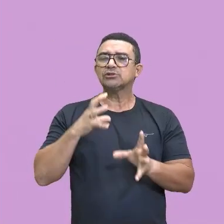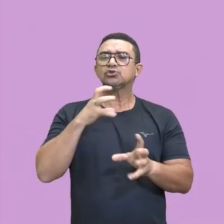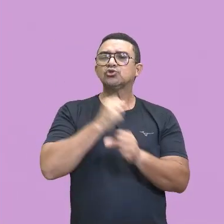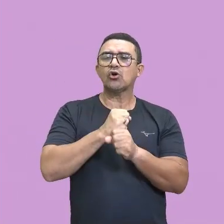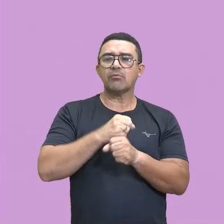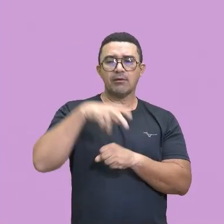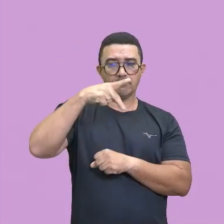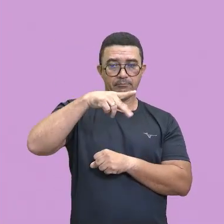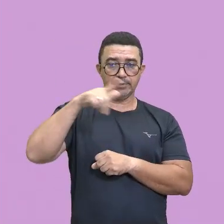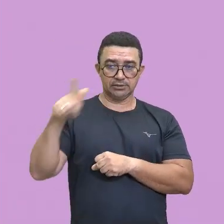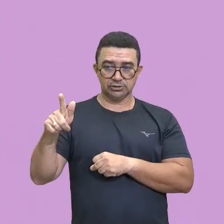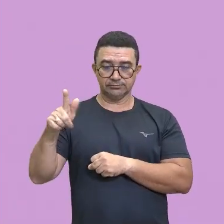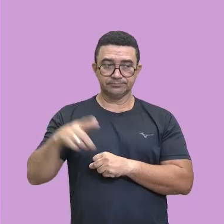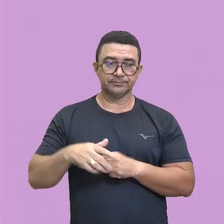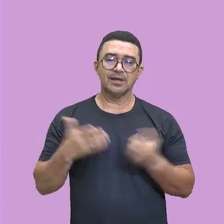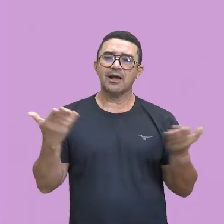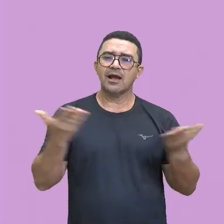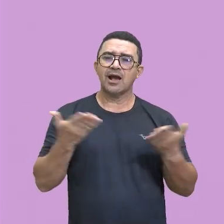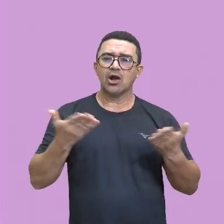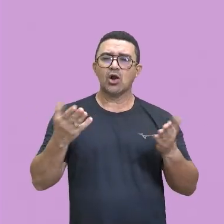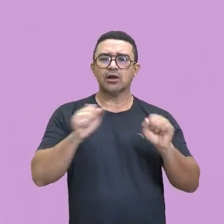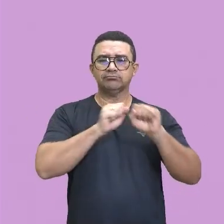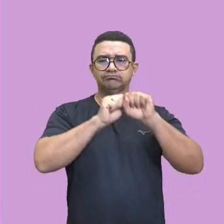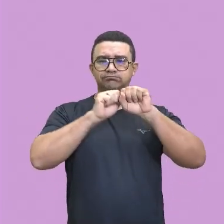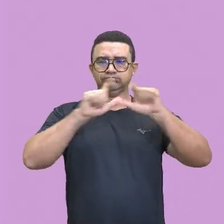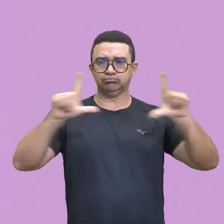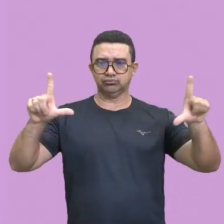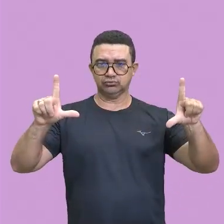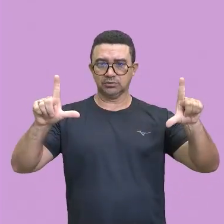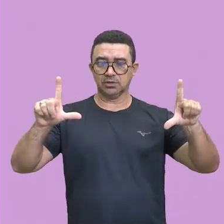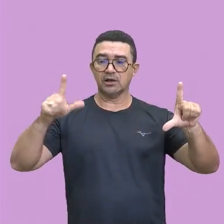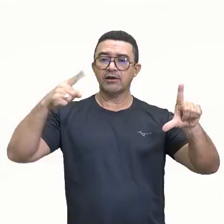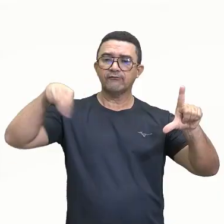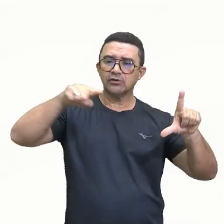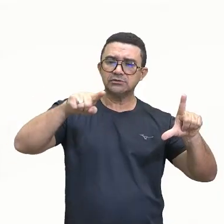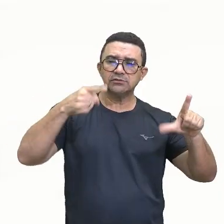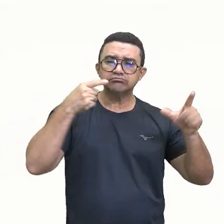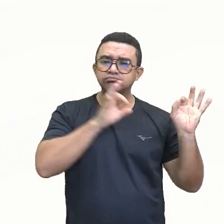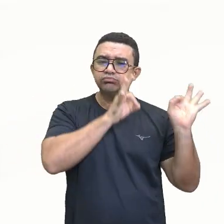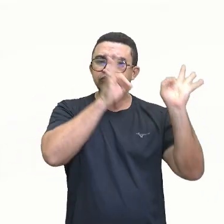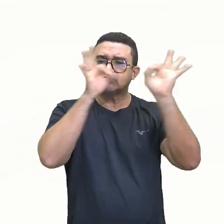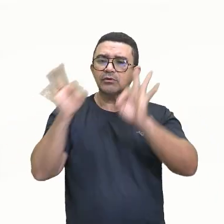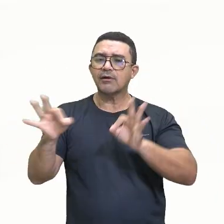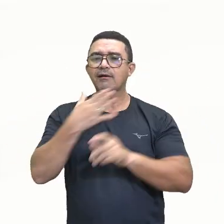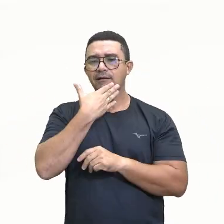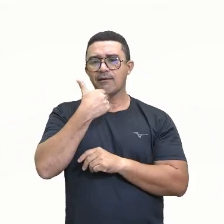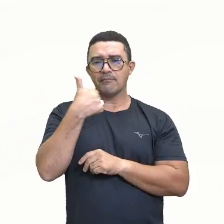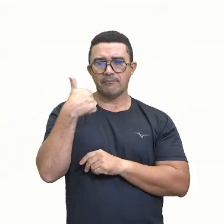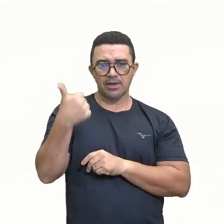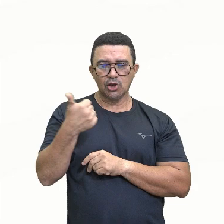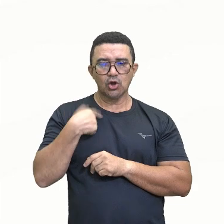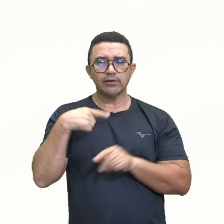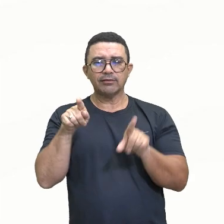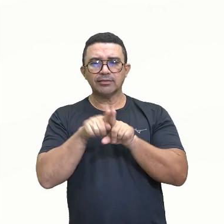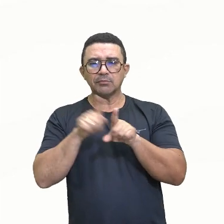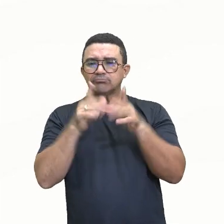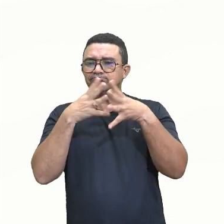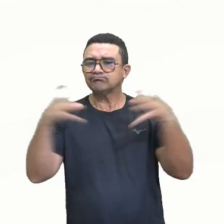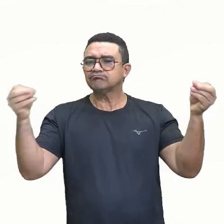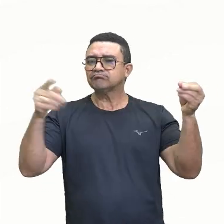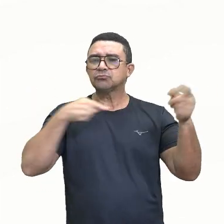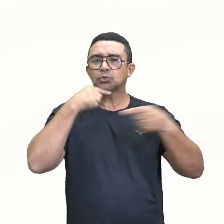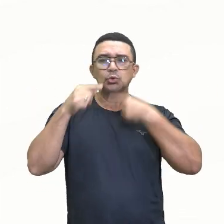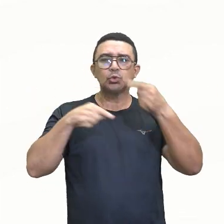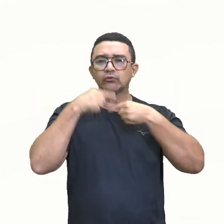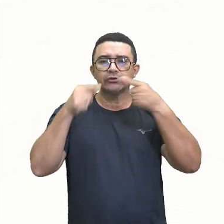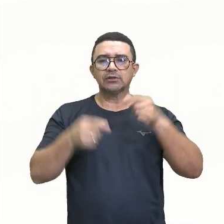PG. Então, nós vamos agora na nossa cartela para que você possa observar melhor, então, e tirar as suas dúvidas. Vamos lá